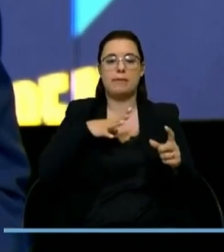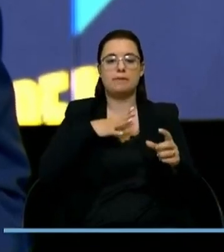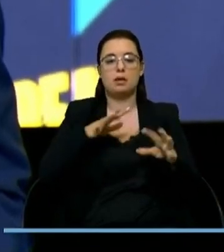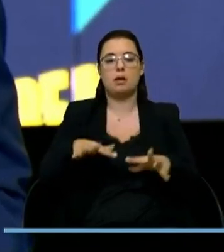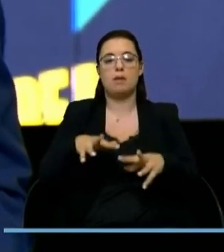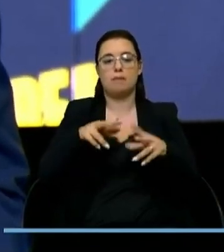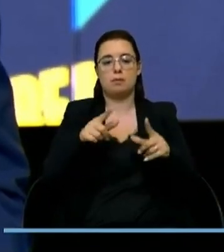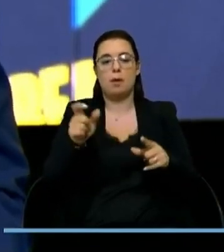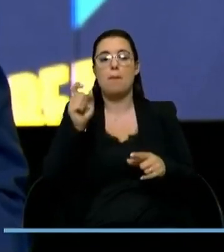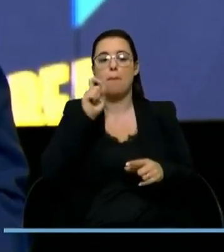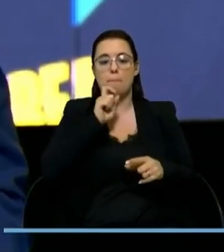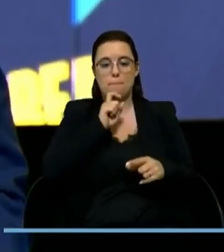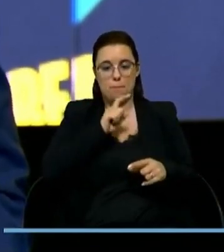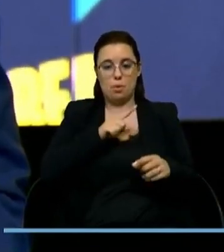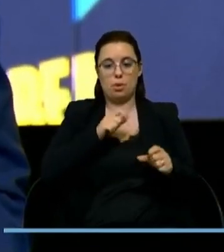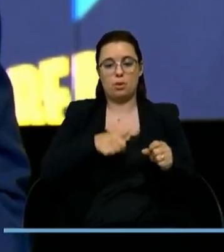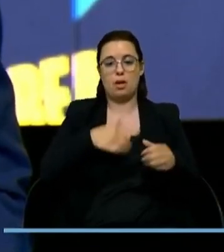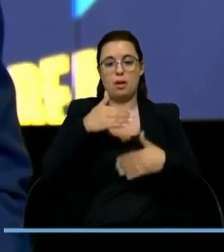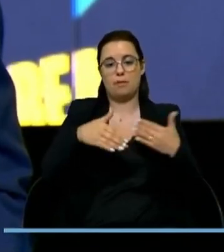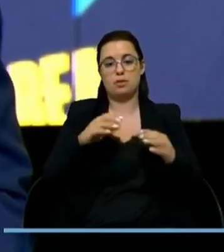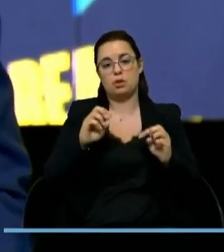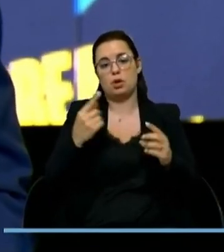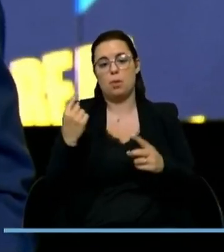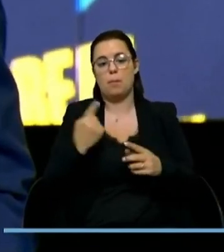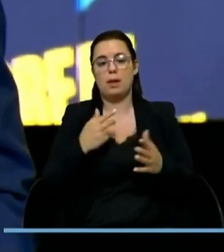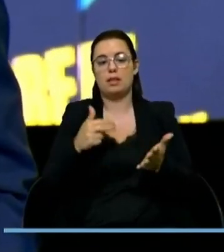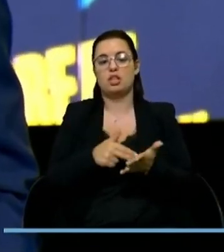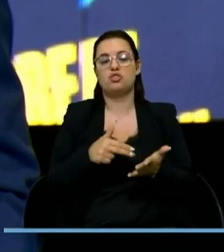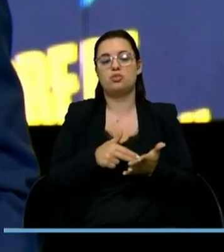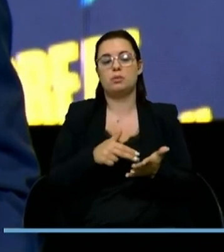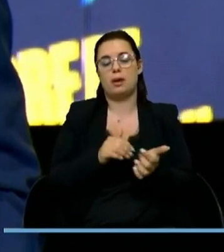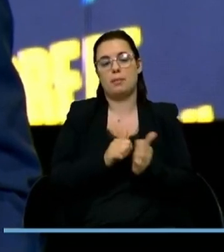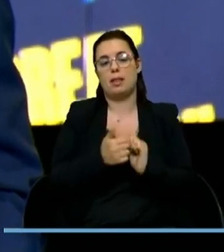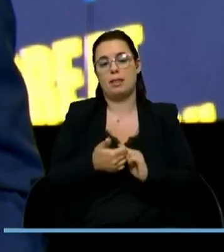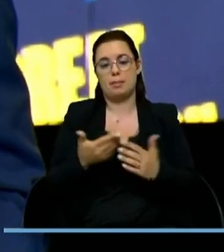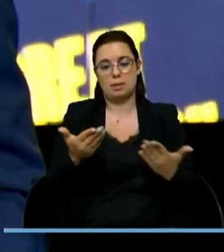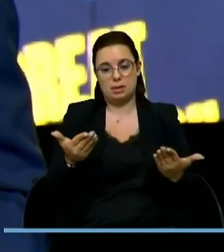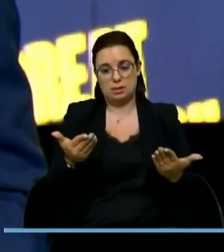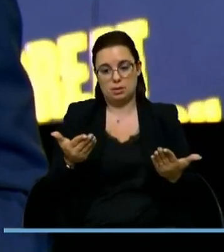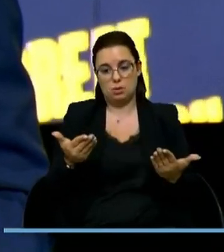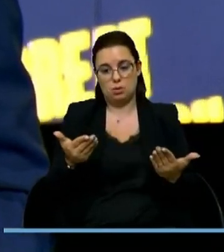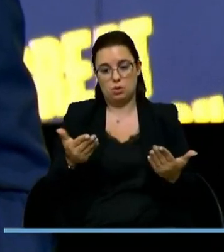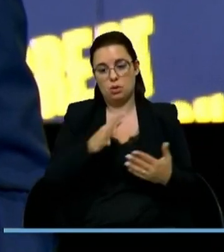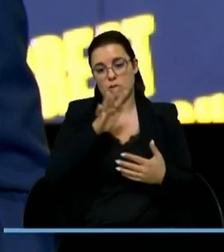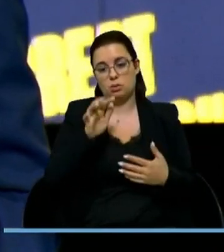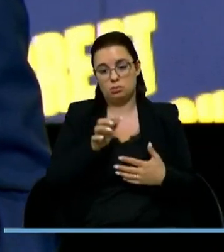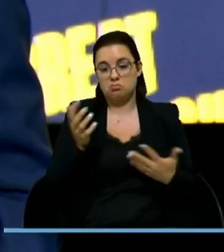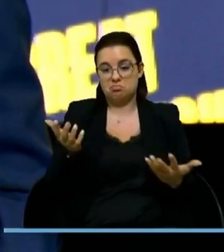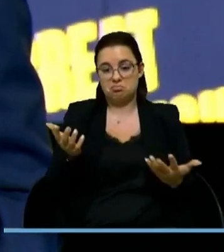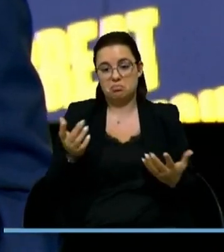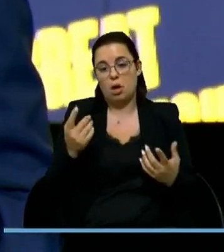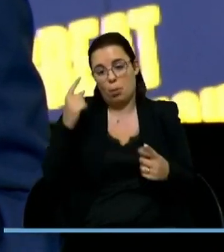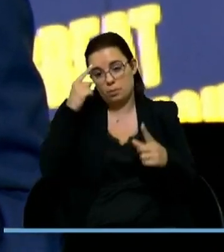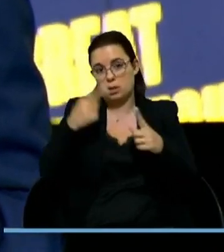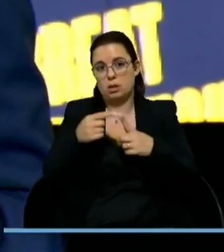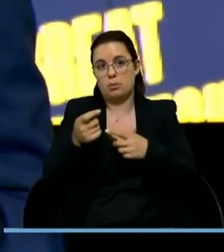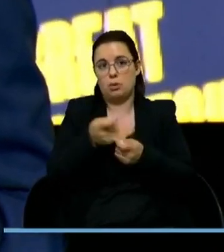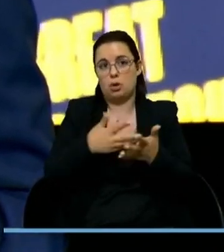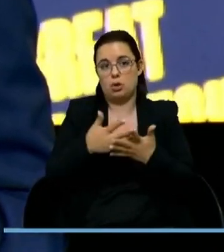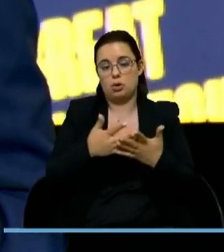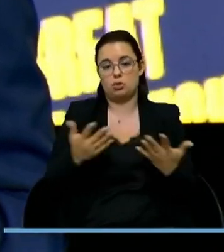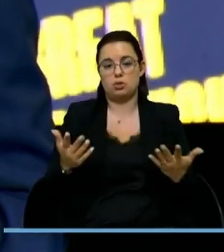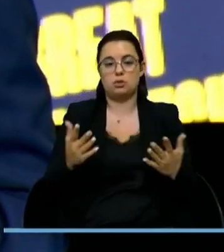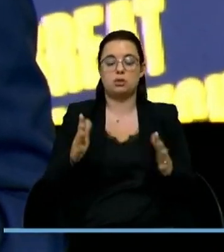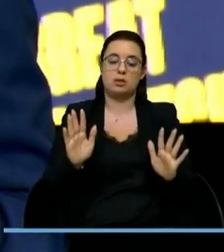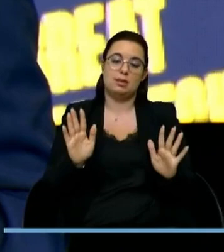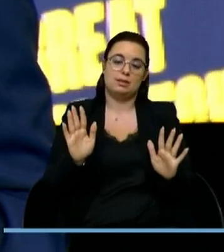avançar, pode já avançar ou temos que esperar por essa adaptação para, de facto, fazer negócios com...